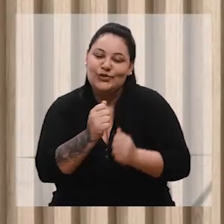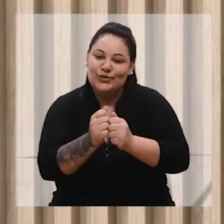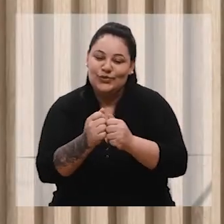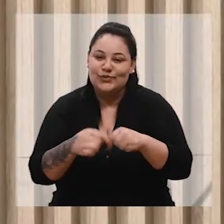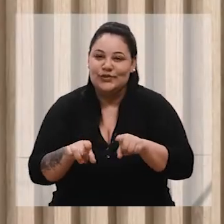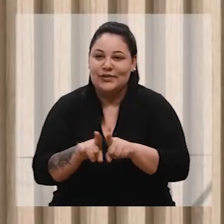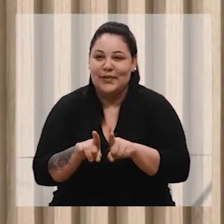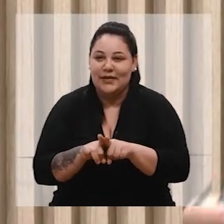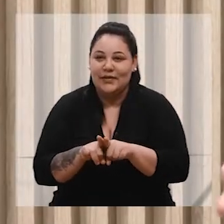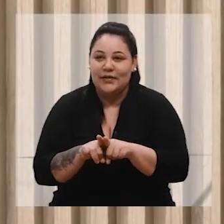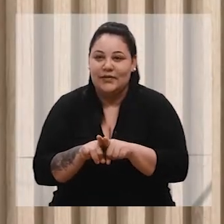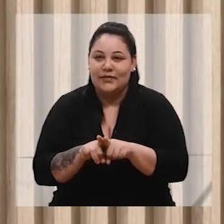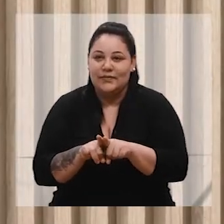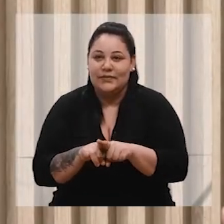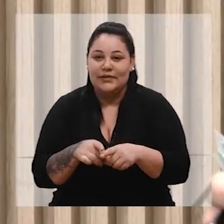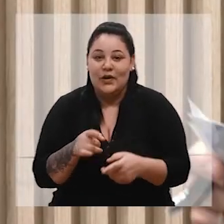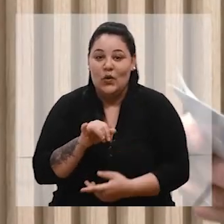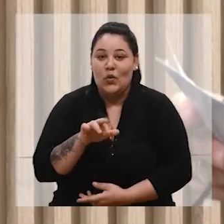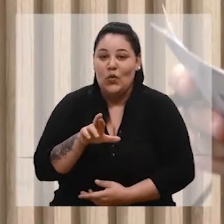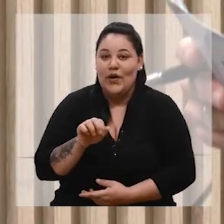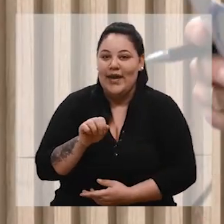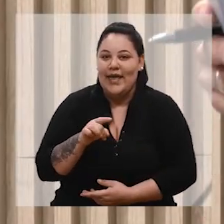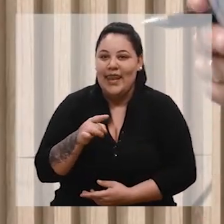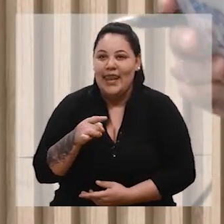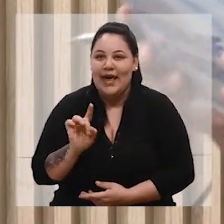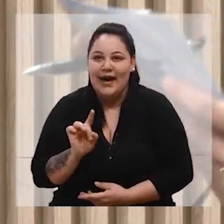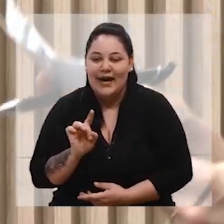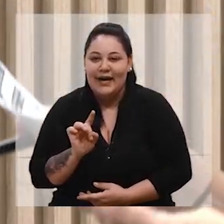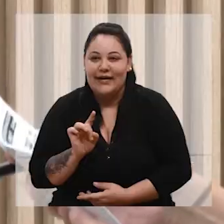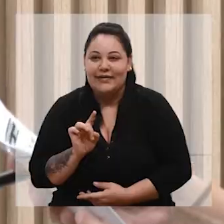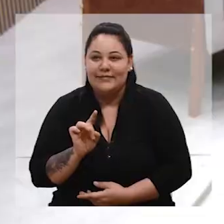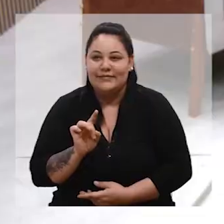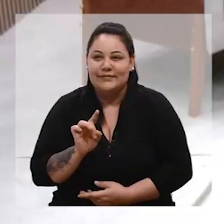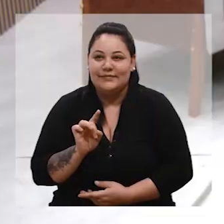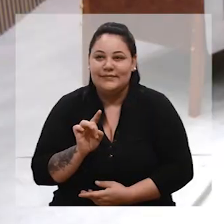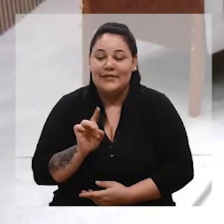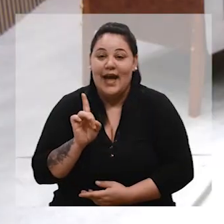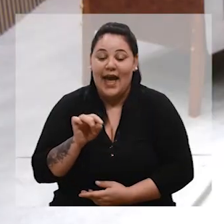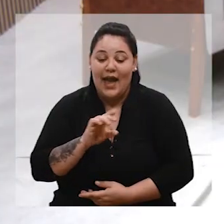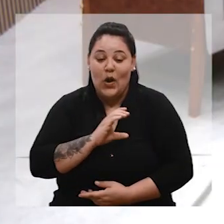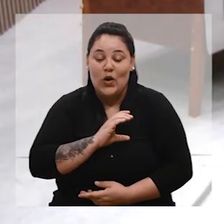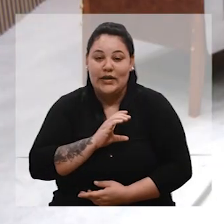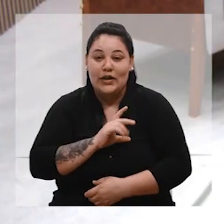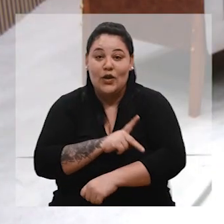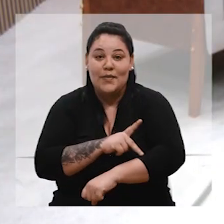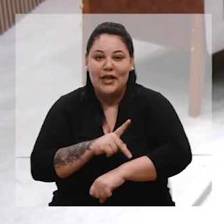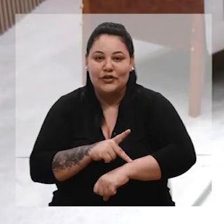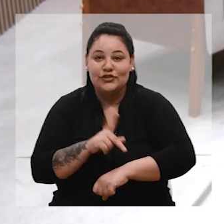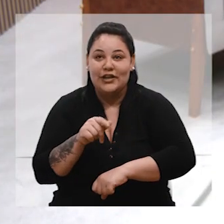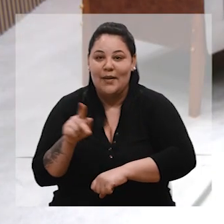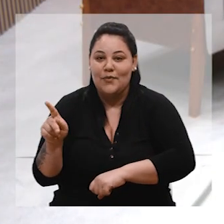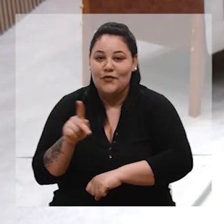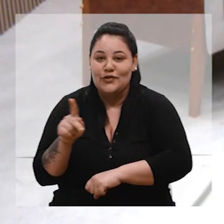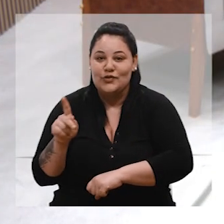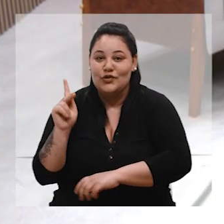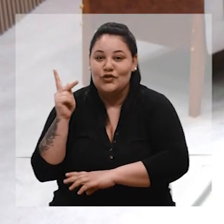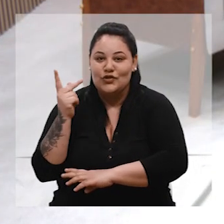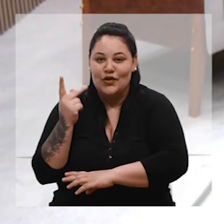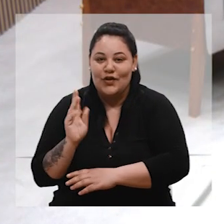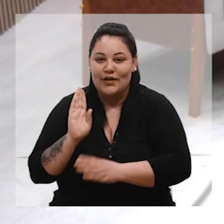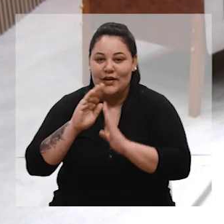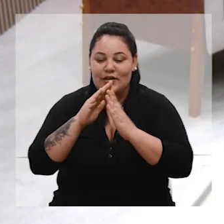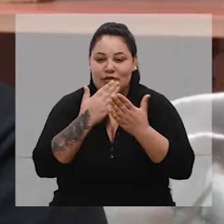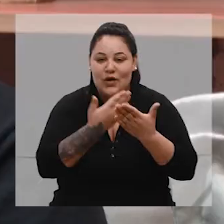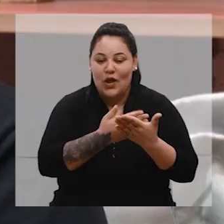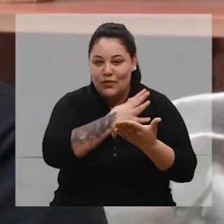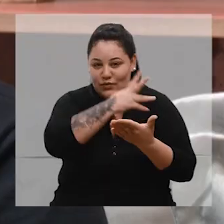mãe e um estudante. Conosco então o Irã Leandro Fadanelli Fross, que é coordenador